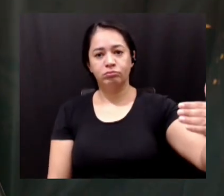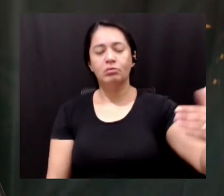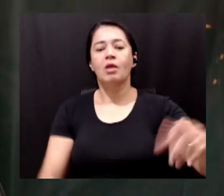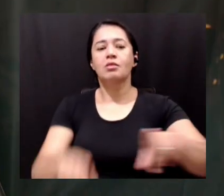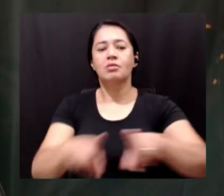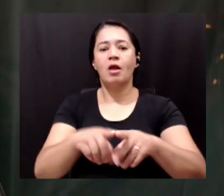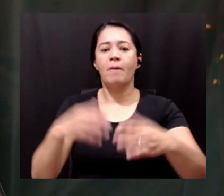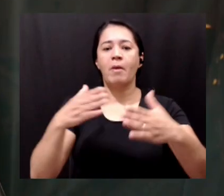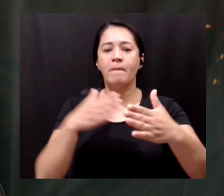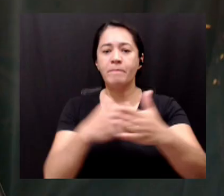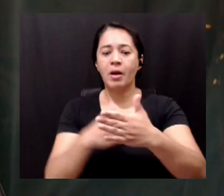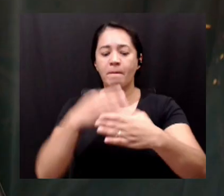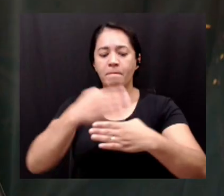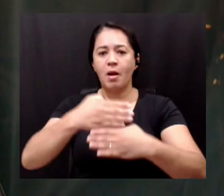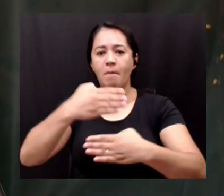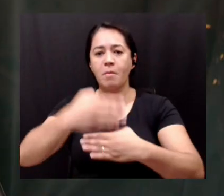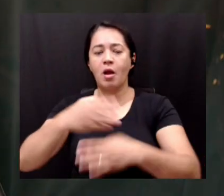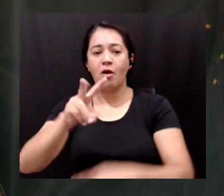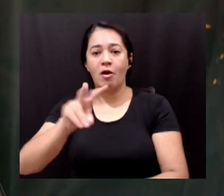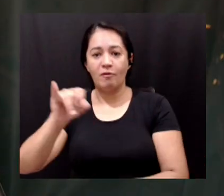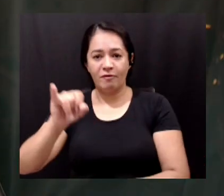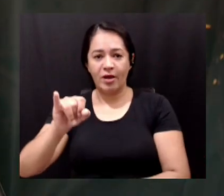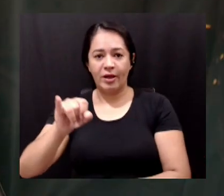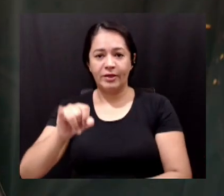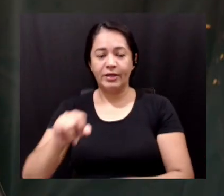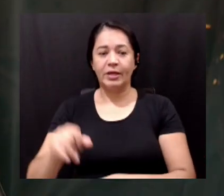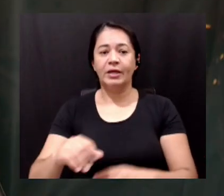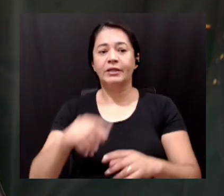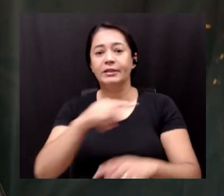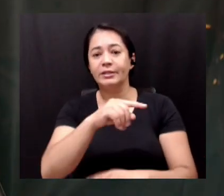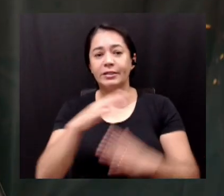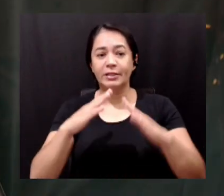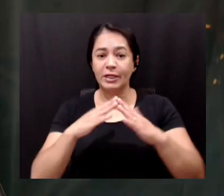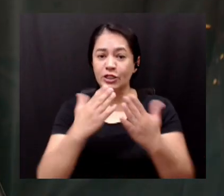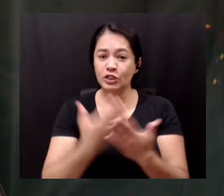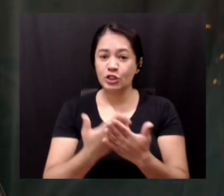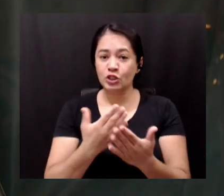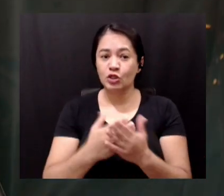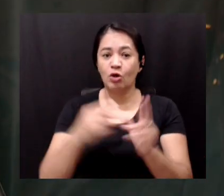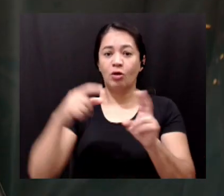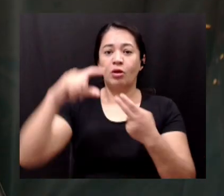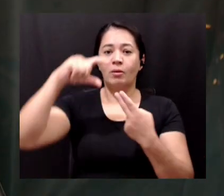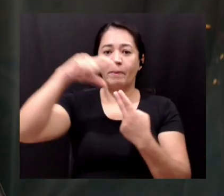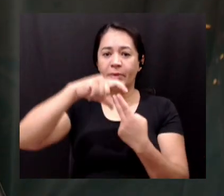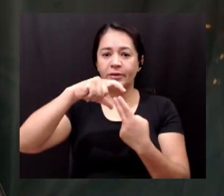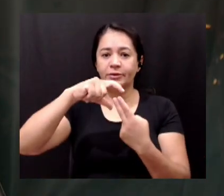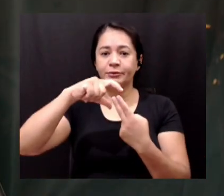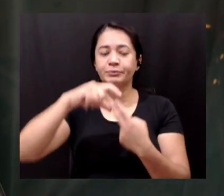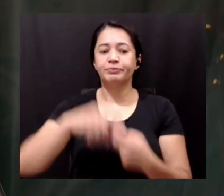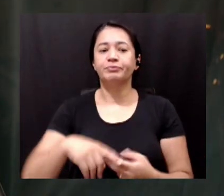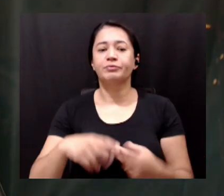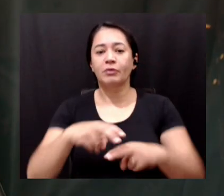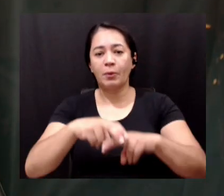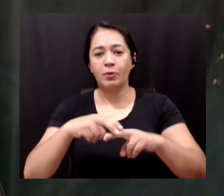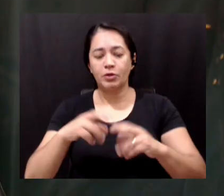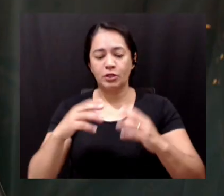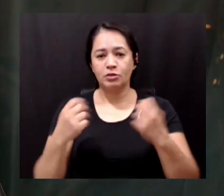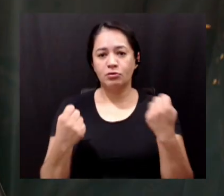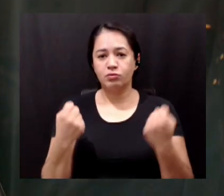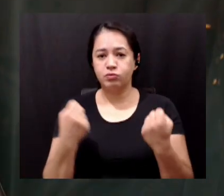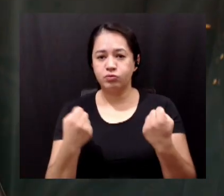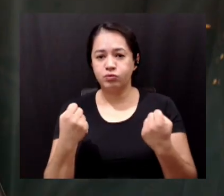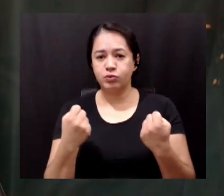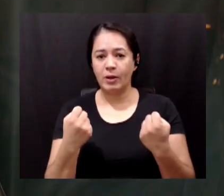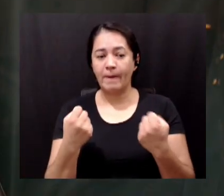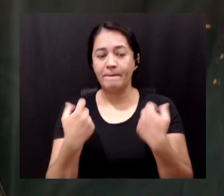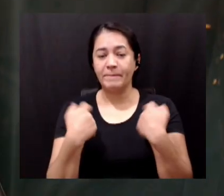acesso à Fundação Bradesco, próximo ao Alix da Cunha. Com isso, os condutores deverão seguir até a próxima rotatória, que é localizada